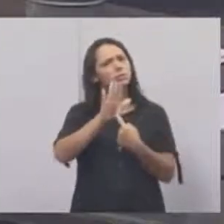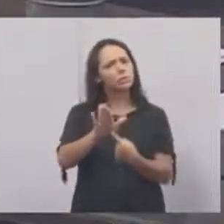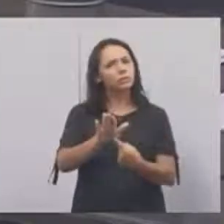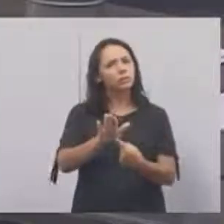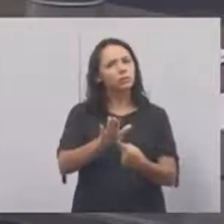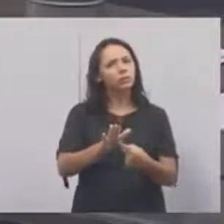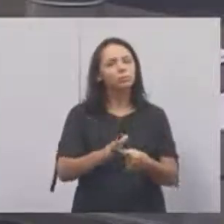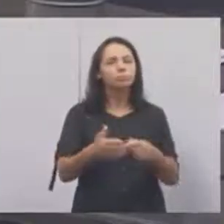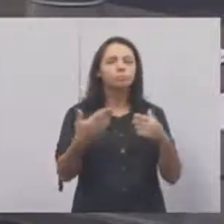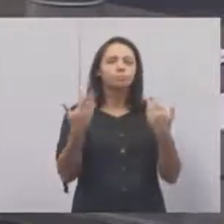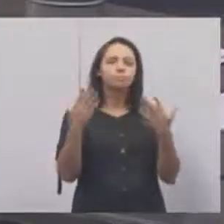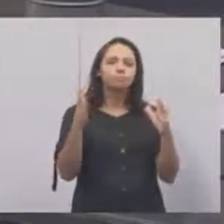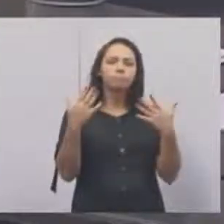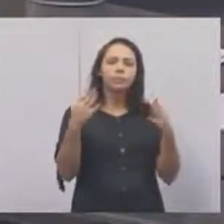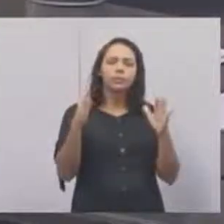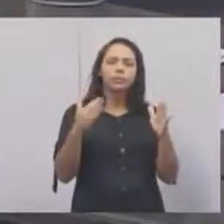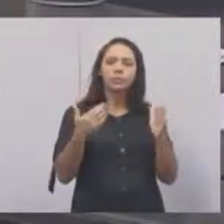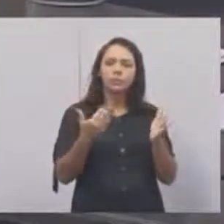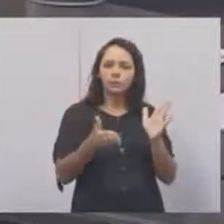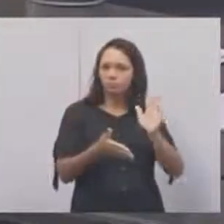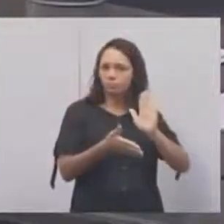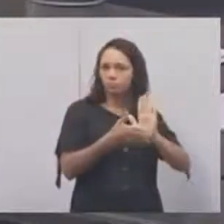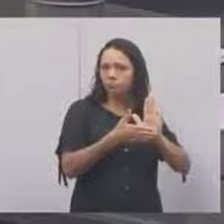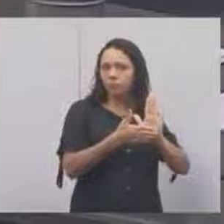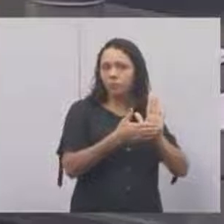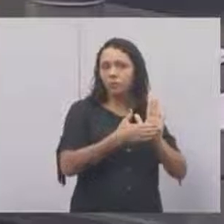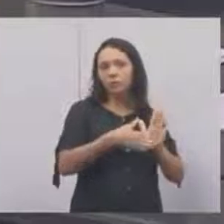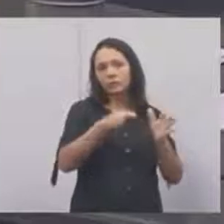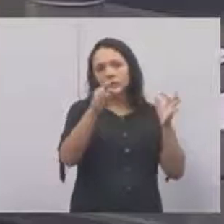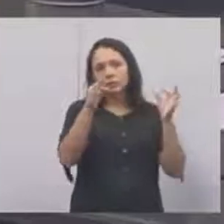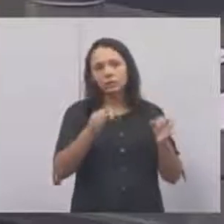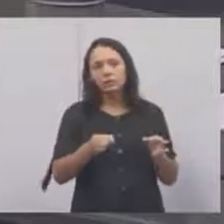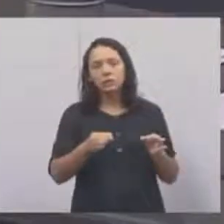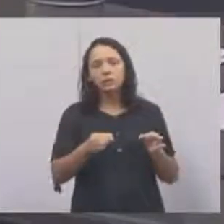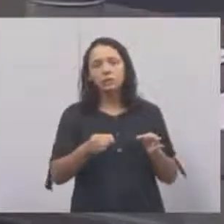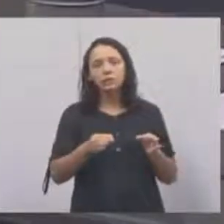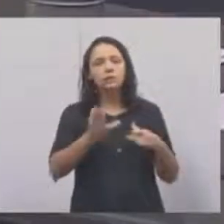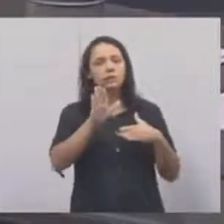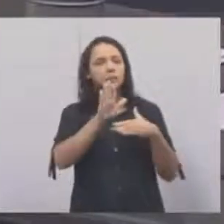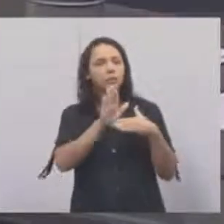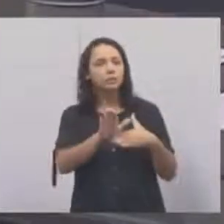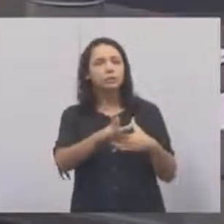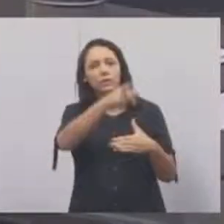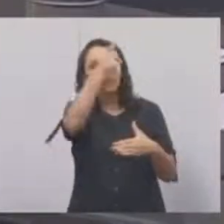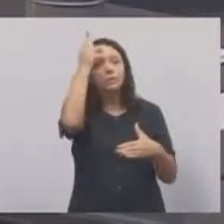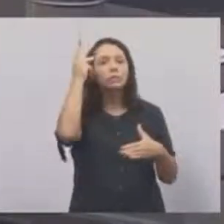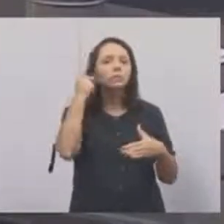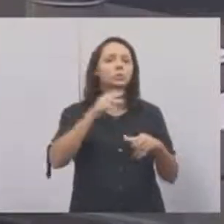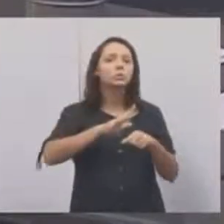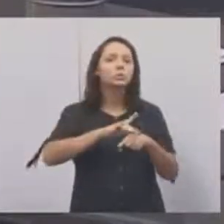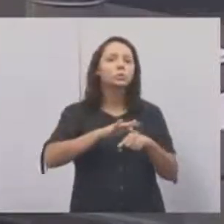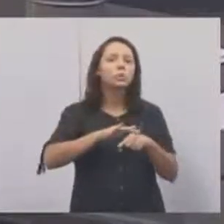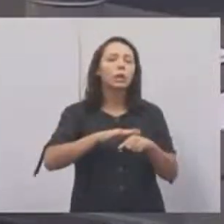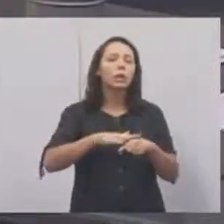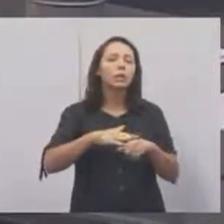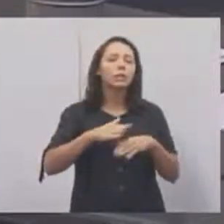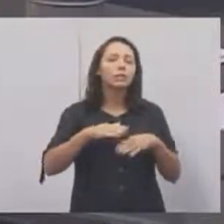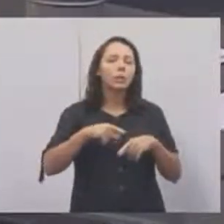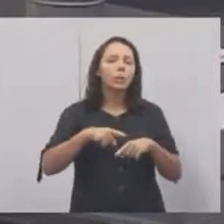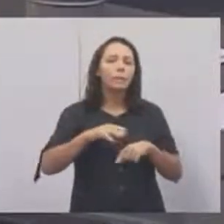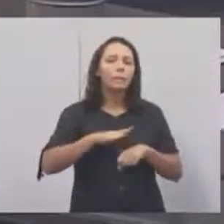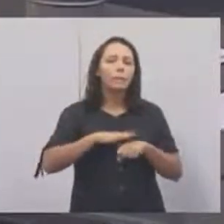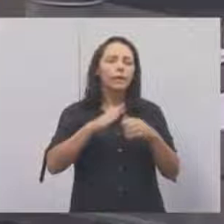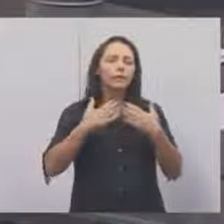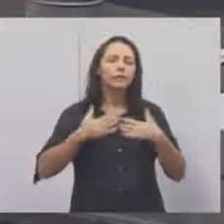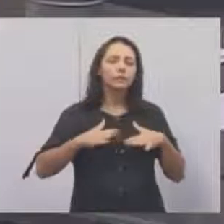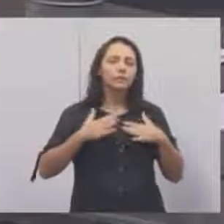iniciativa. Tenho certeza que isso vai tranquilizar muitos pacientes. Porque as pessoas, às vezes, não se incomodam